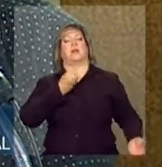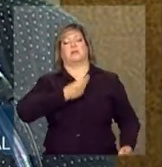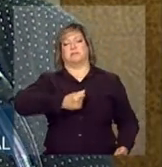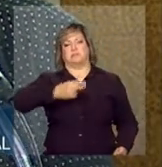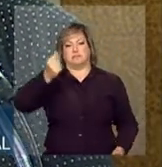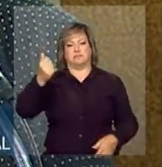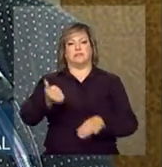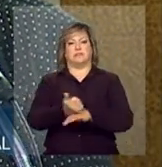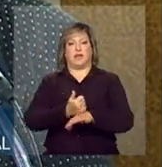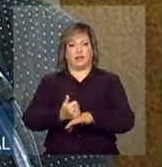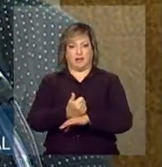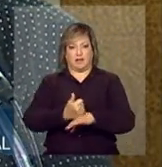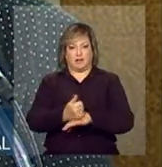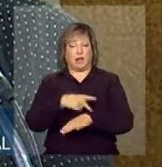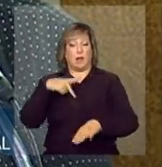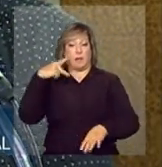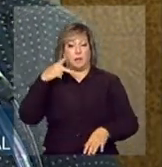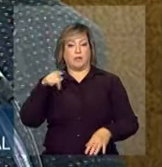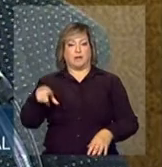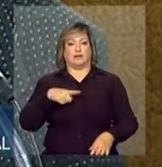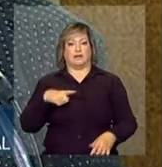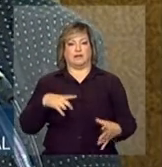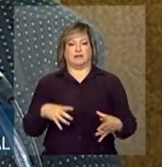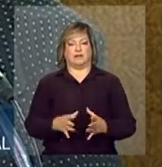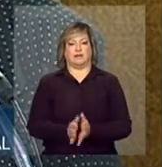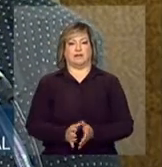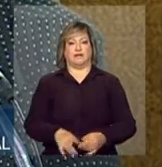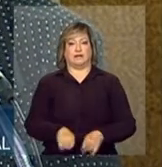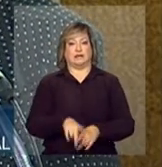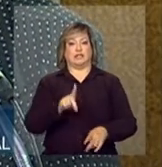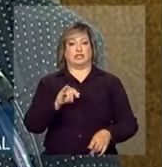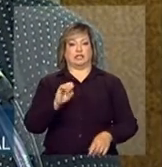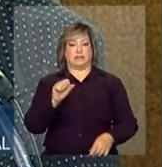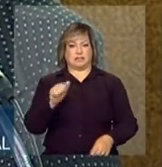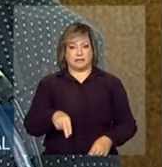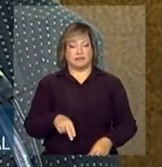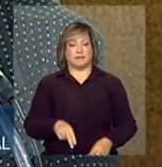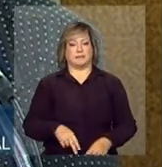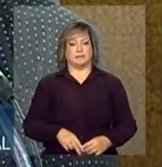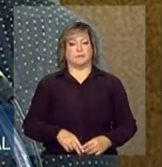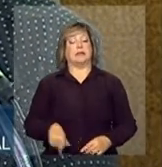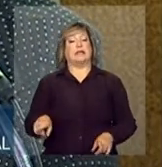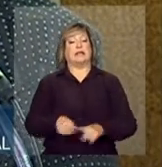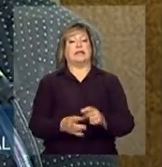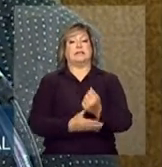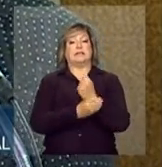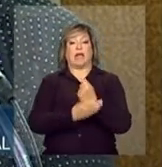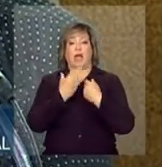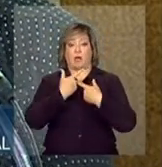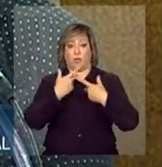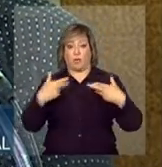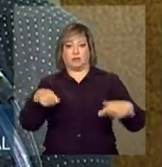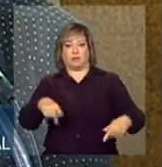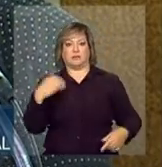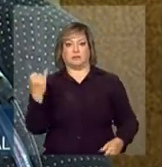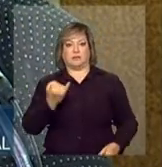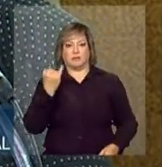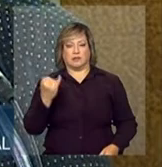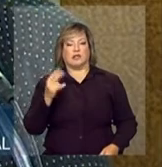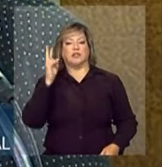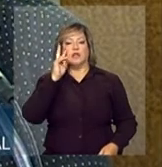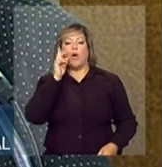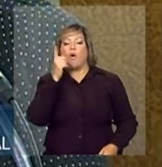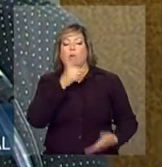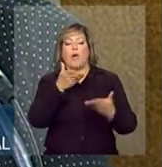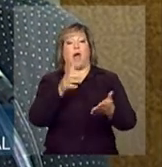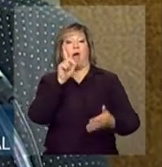especial, nas políticas de SAM. E a questão da segurança alimentar é expressa no acesso à água,